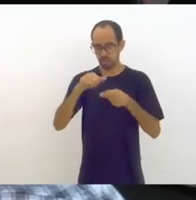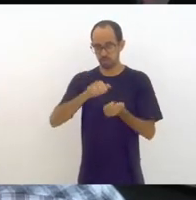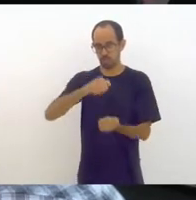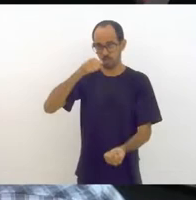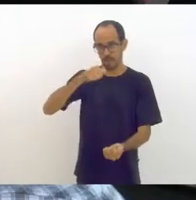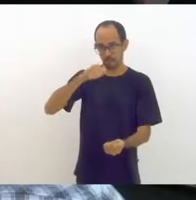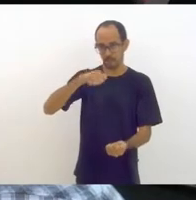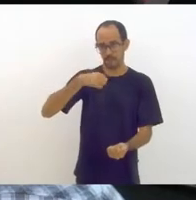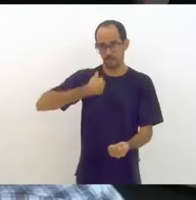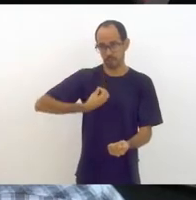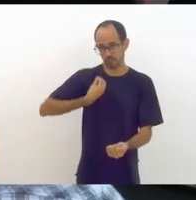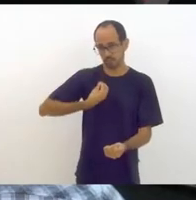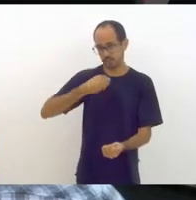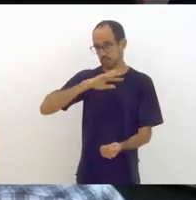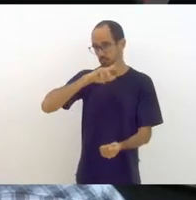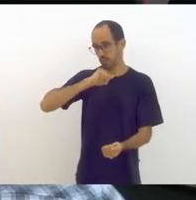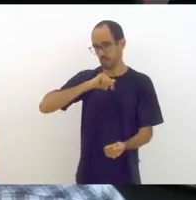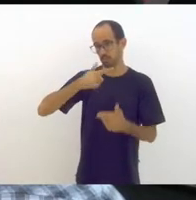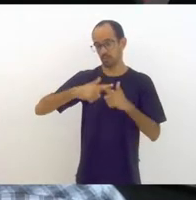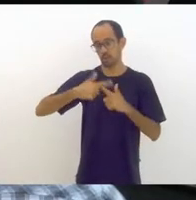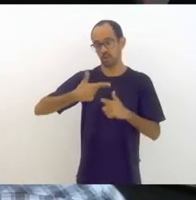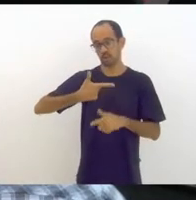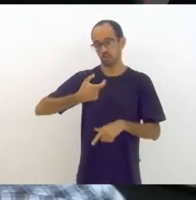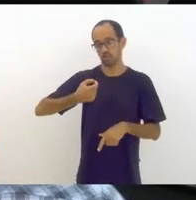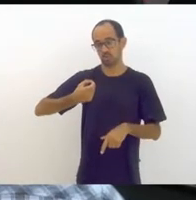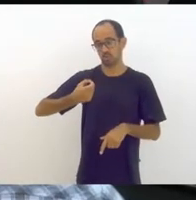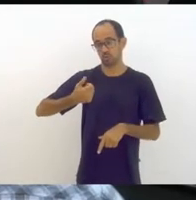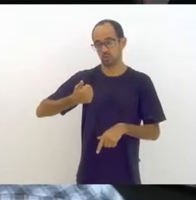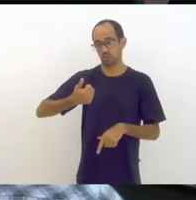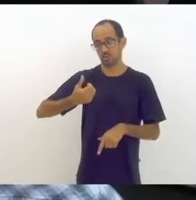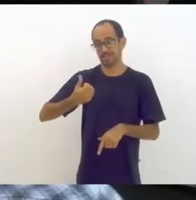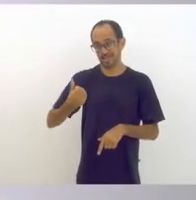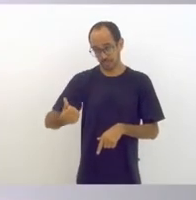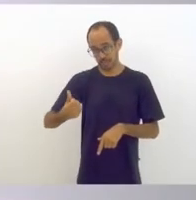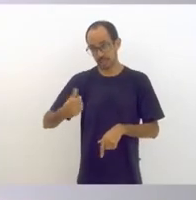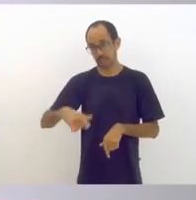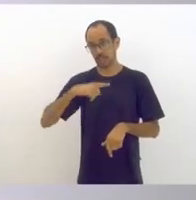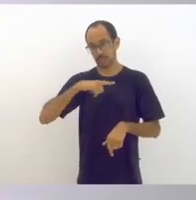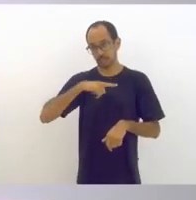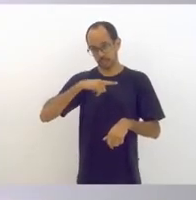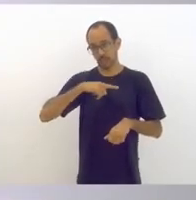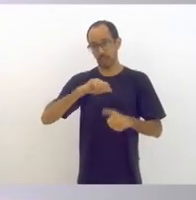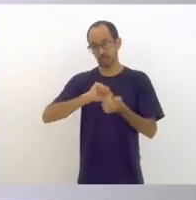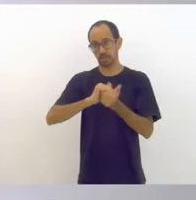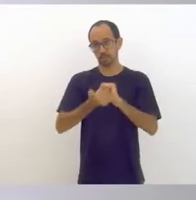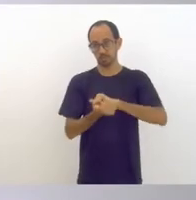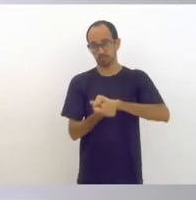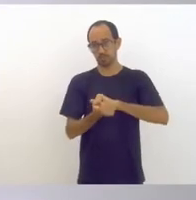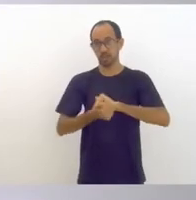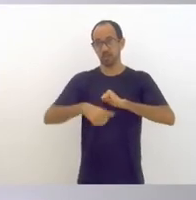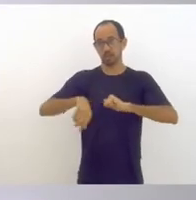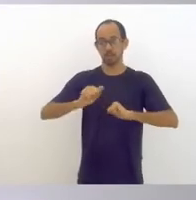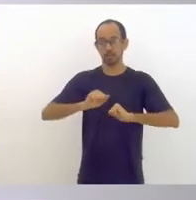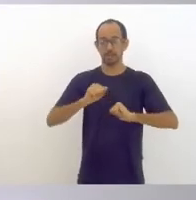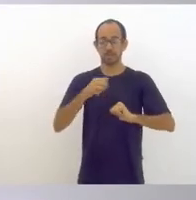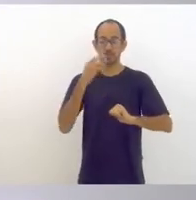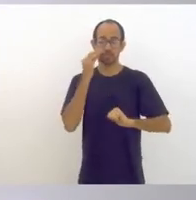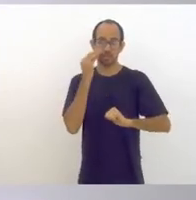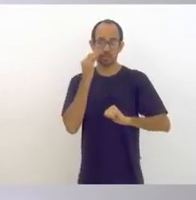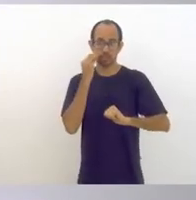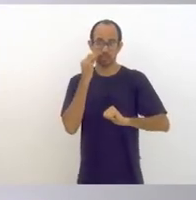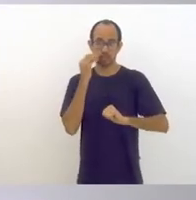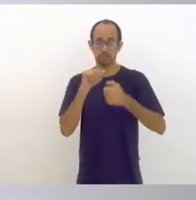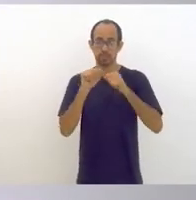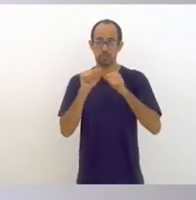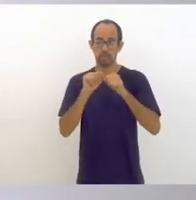que, desde 2006, há um movimento junto ao órgão ambiental para redesenhar a área, fazendo com que a classificação